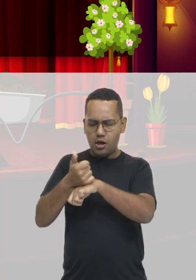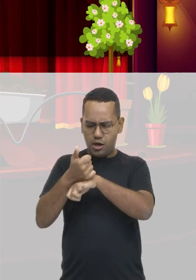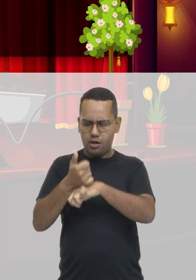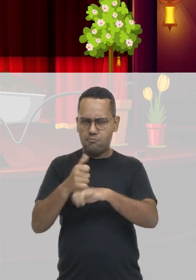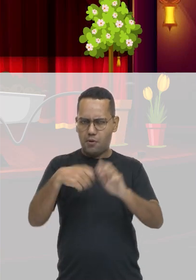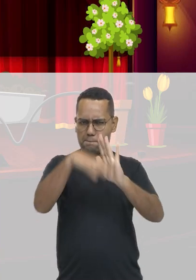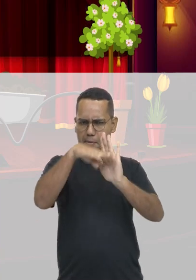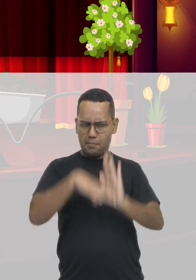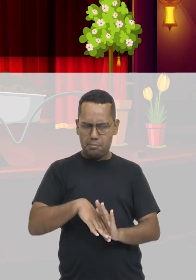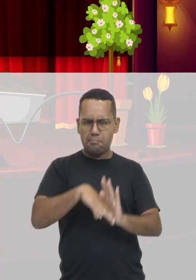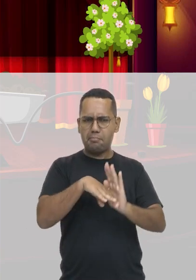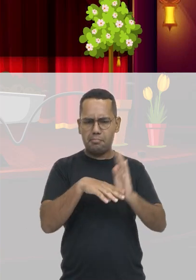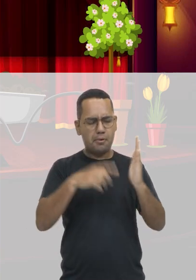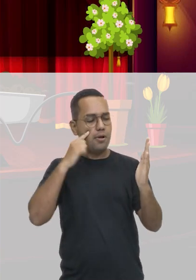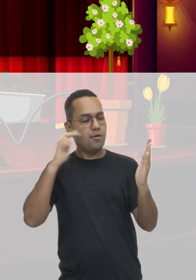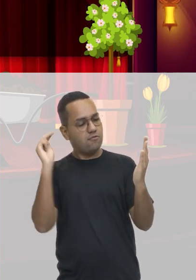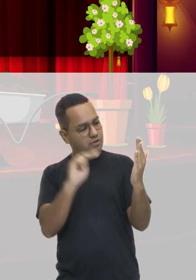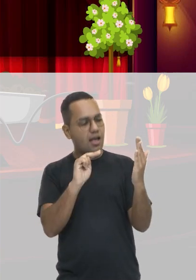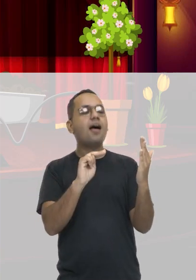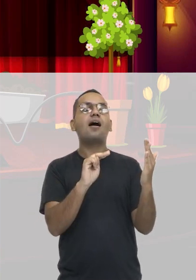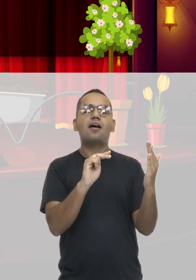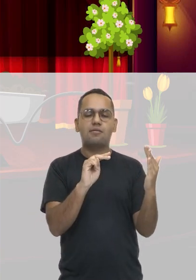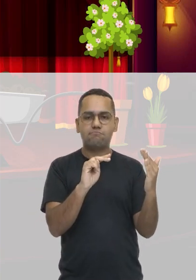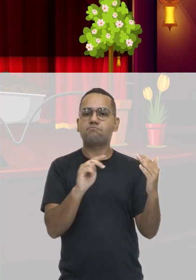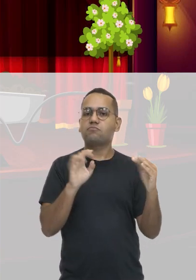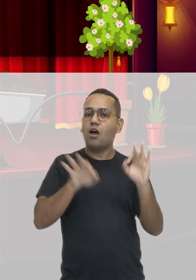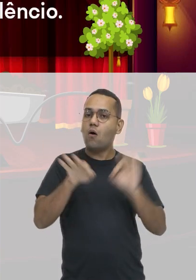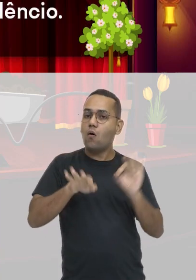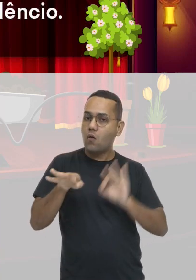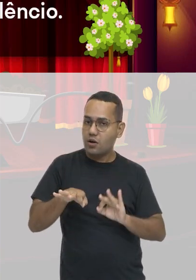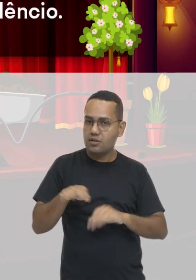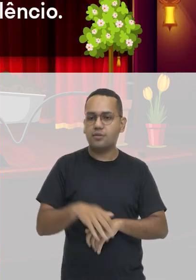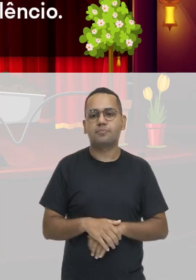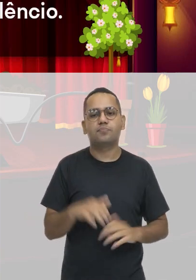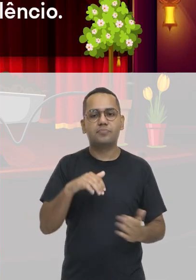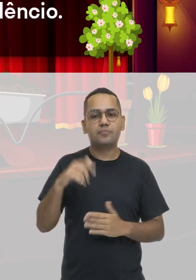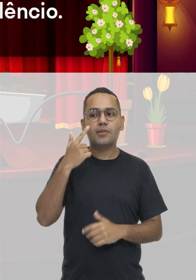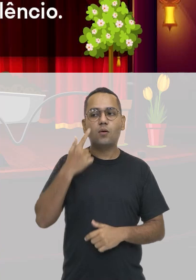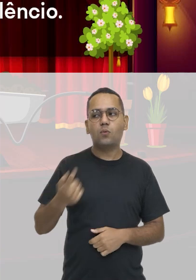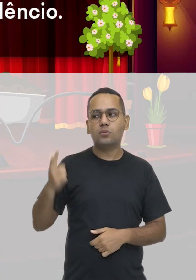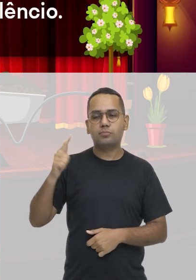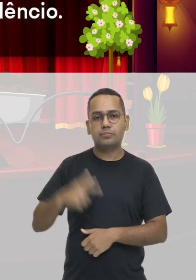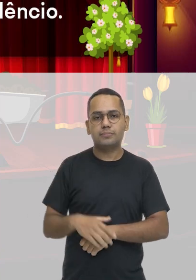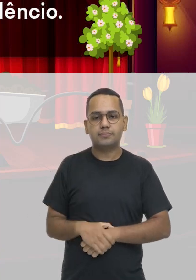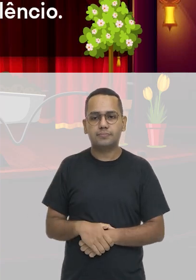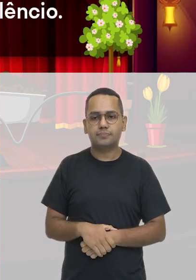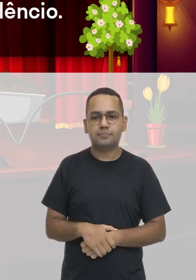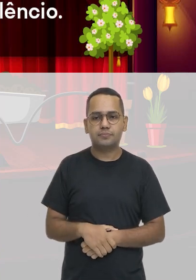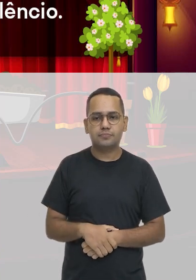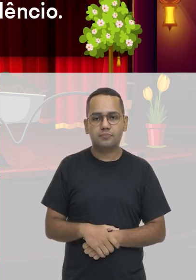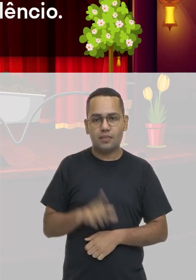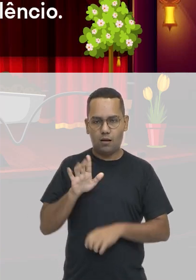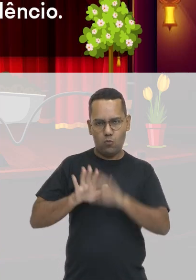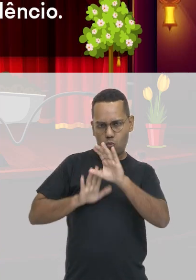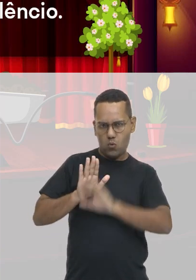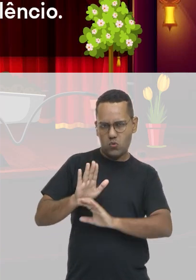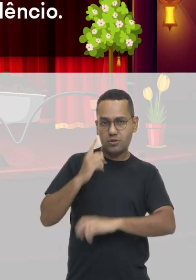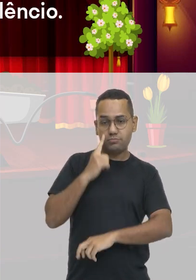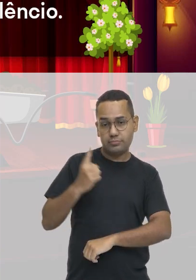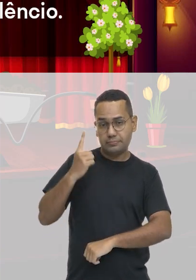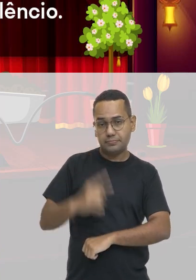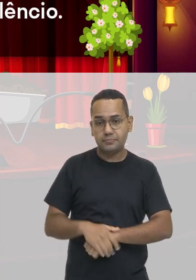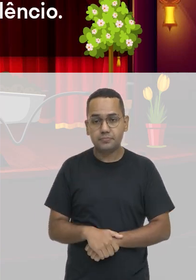ele vai poder utilizar tudo isso. E aí nós temos a sonoplastia. Definição: a